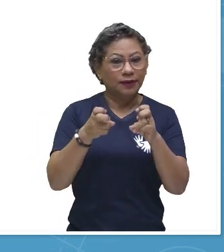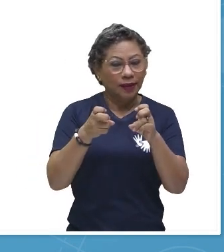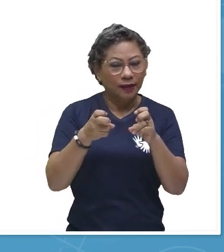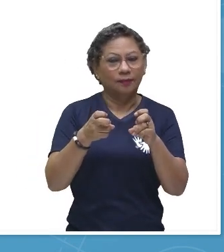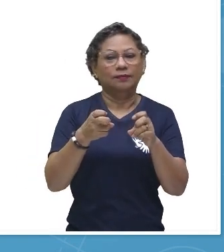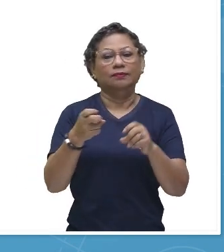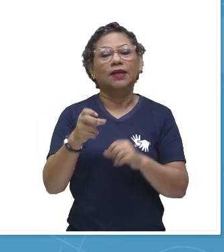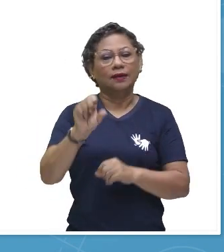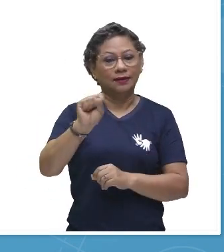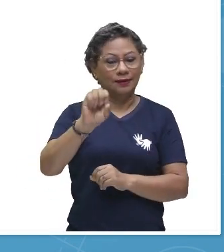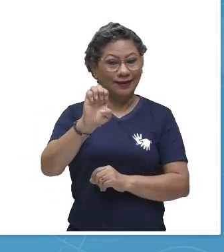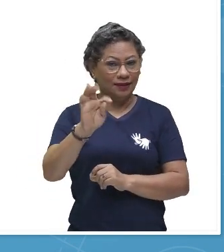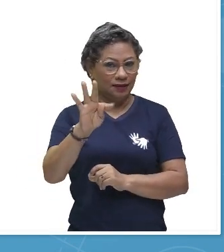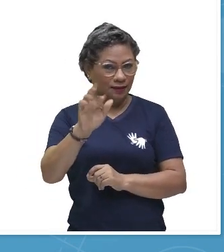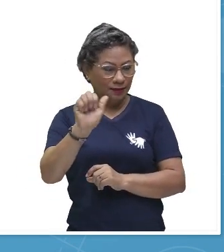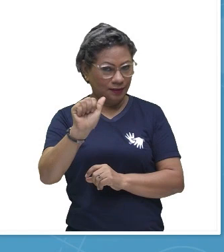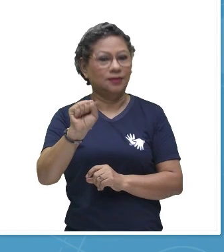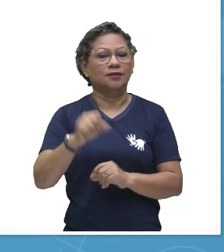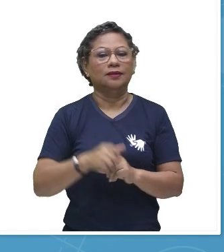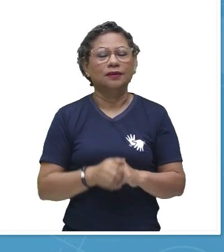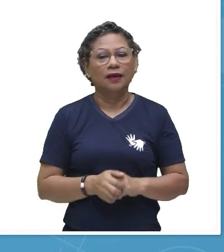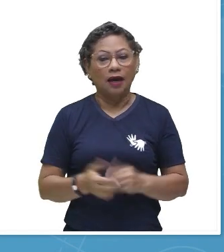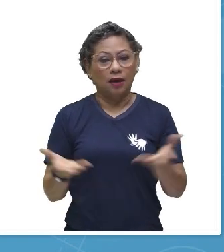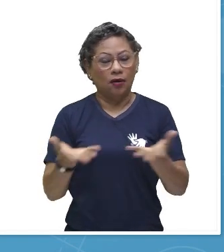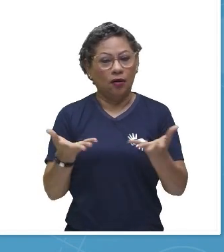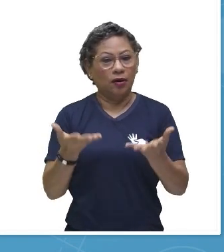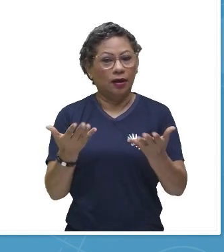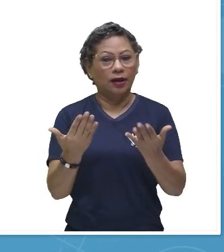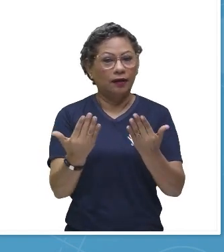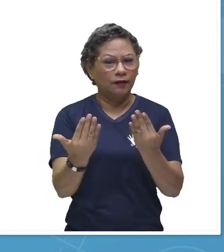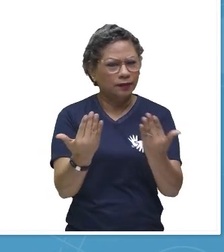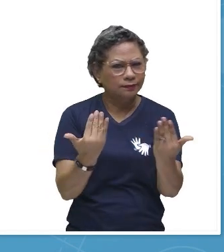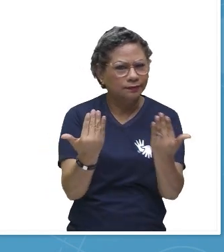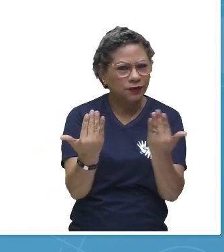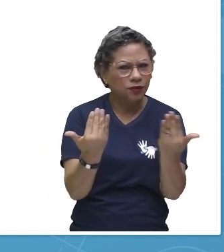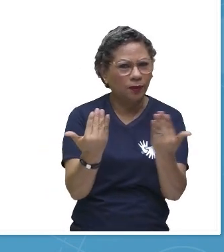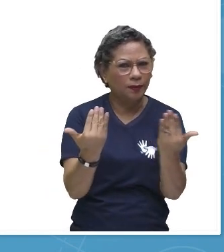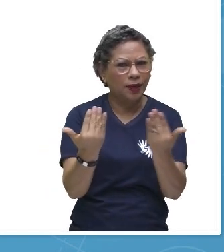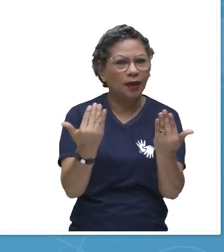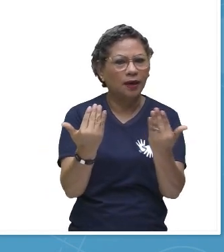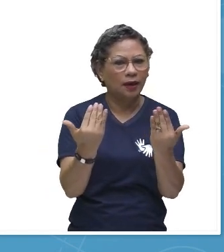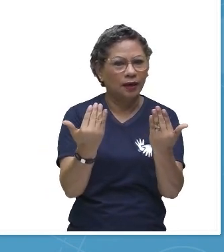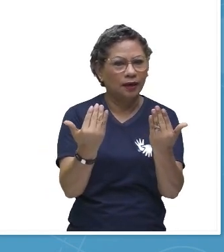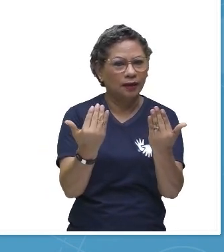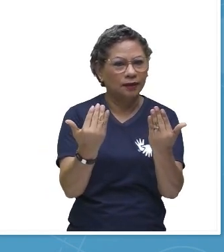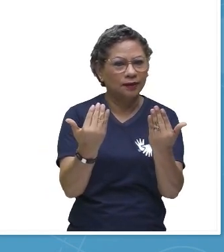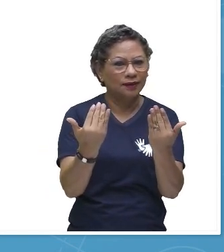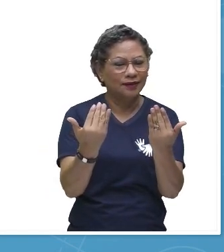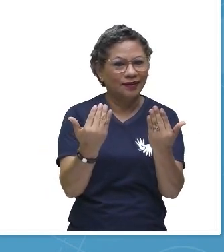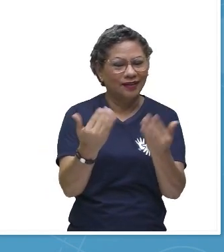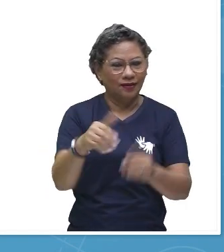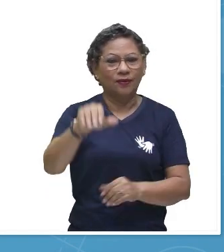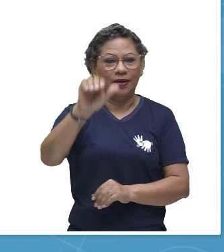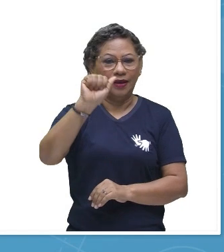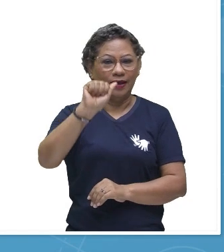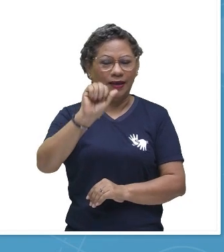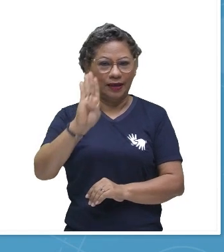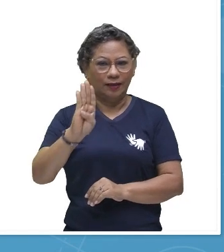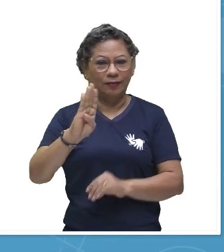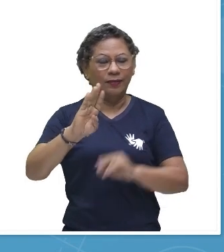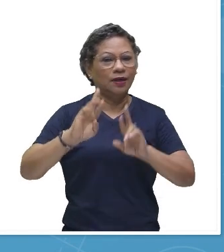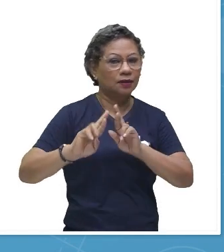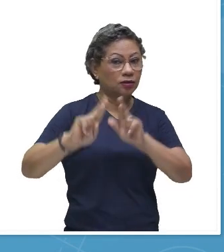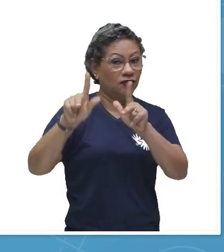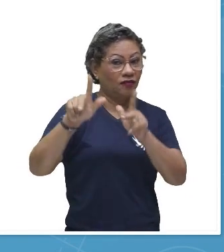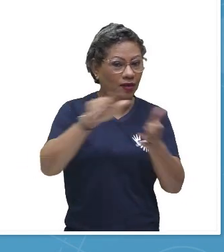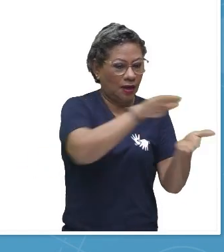O mesmo acontece se eu for comparar a reta A com a reta D. Ó, a reta